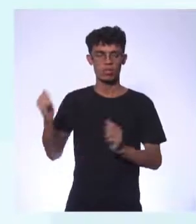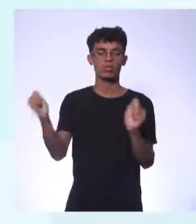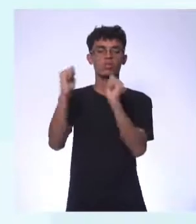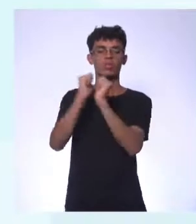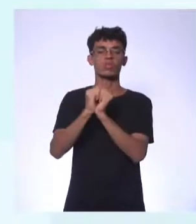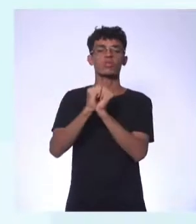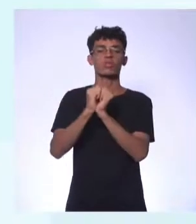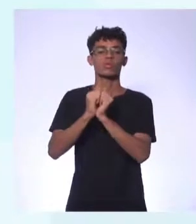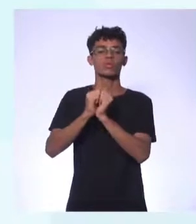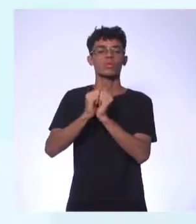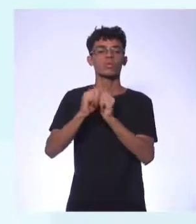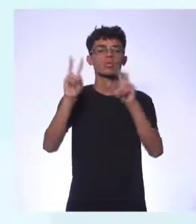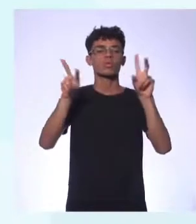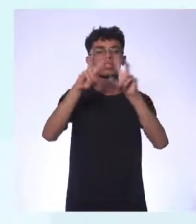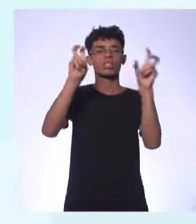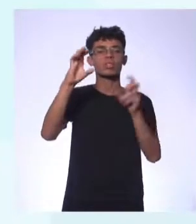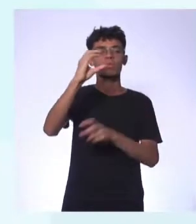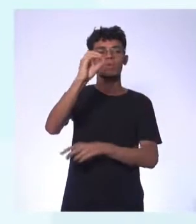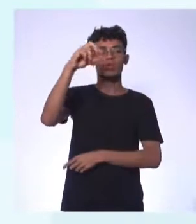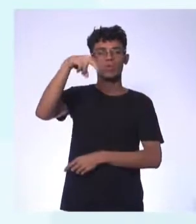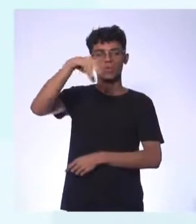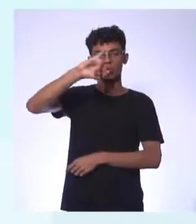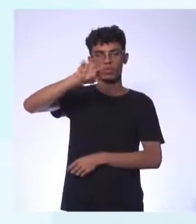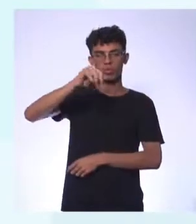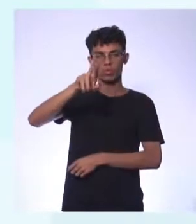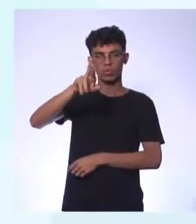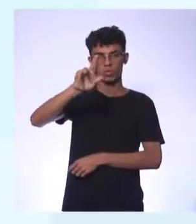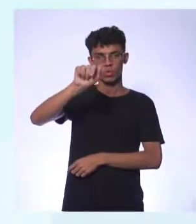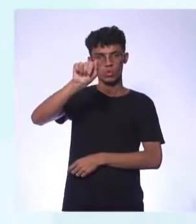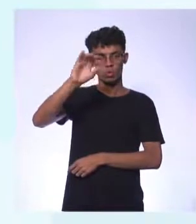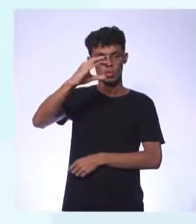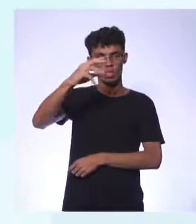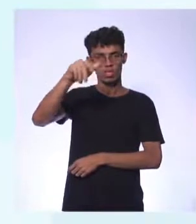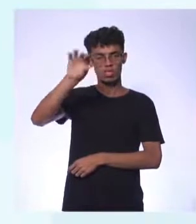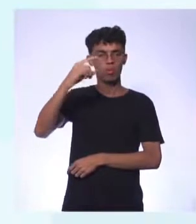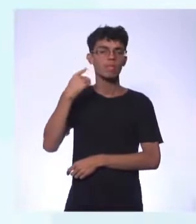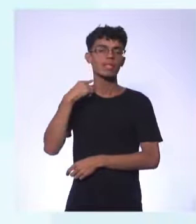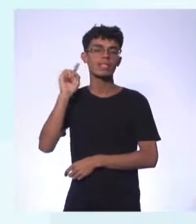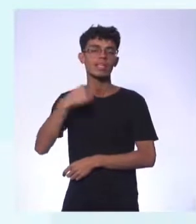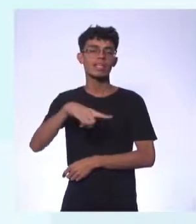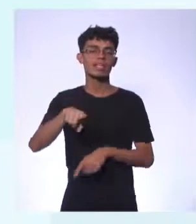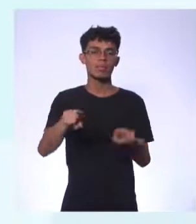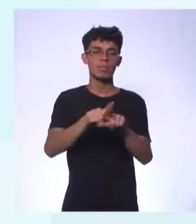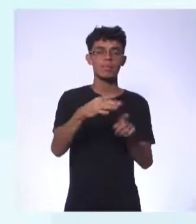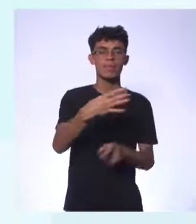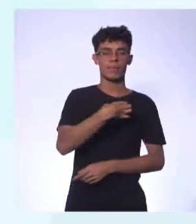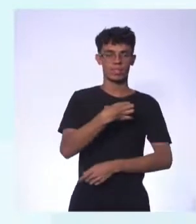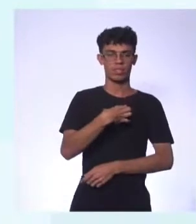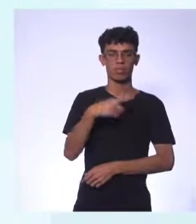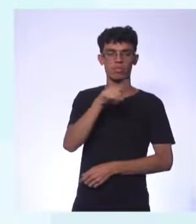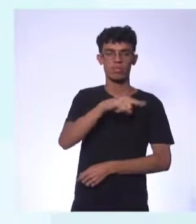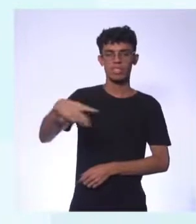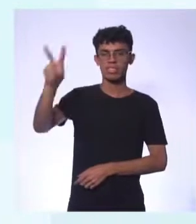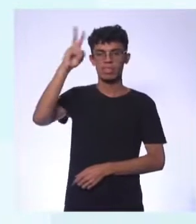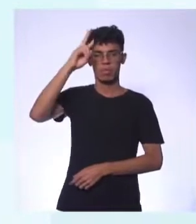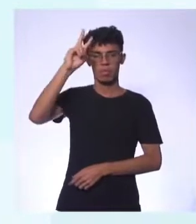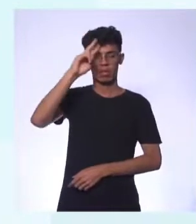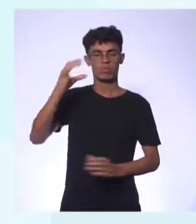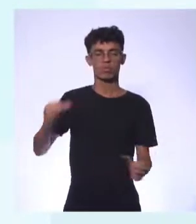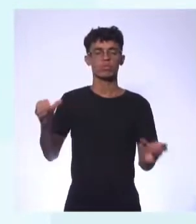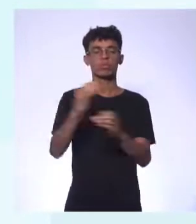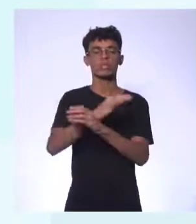Mineira e também sobre a Conjuração Baiana, para que vocês tenham aí uma retomada mais completa,